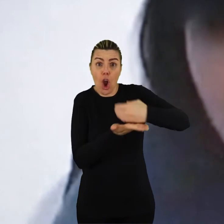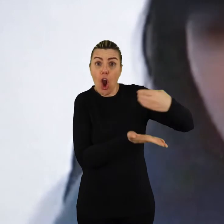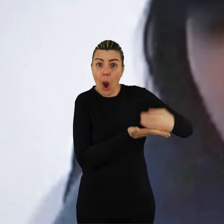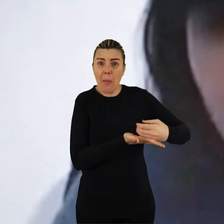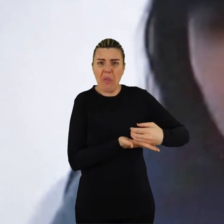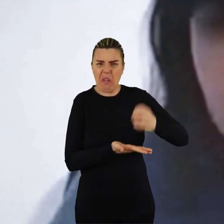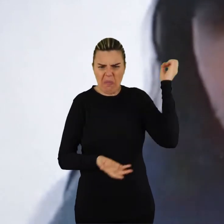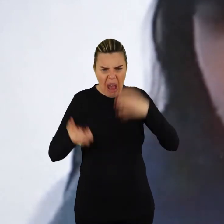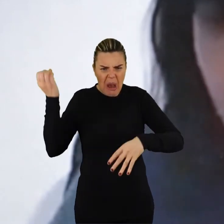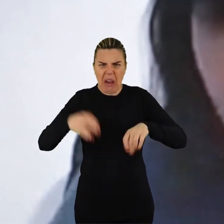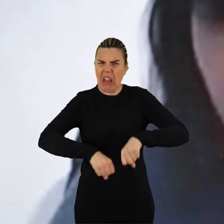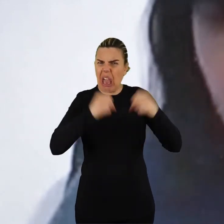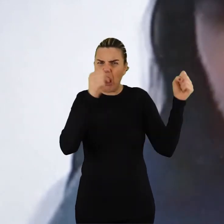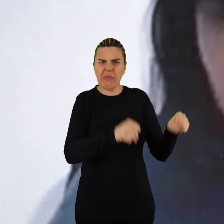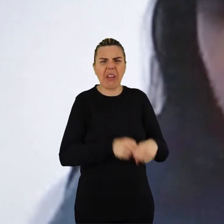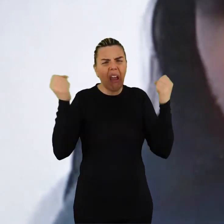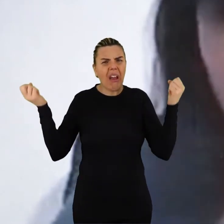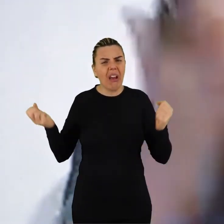copos